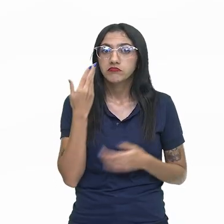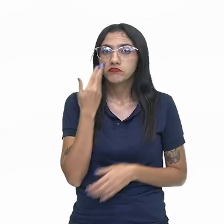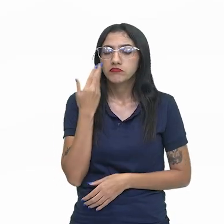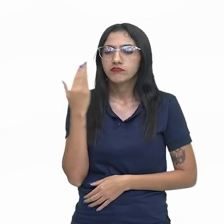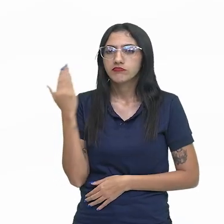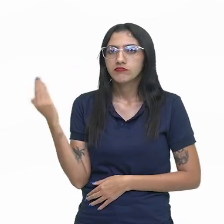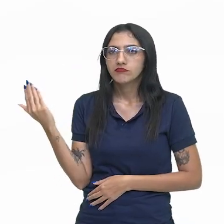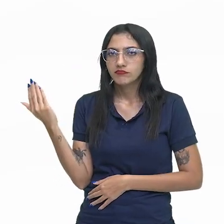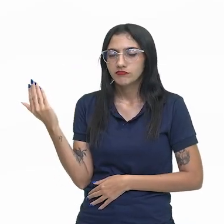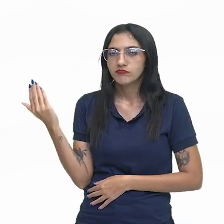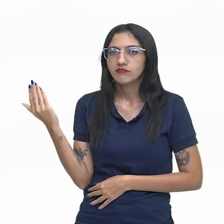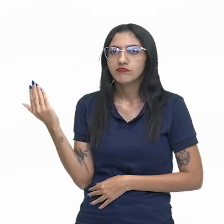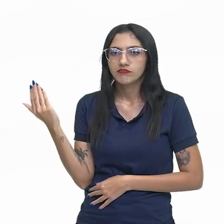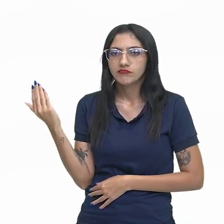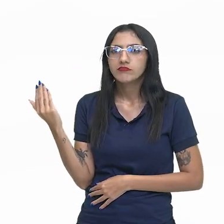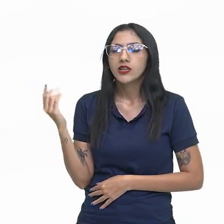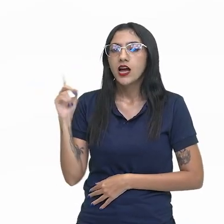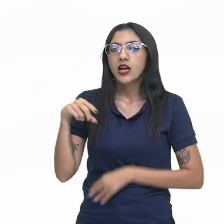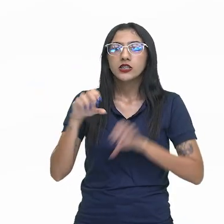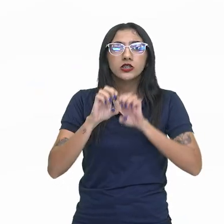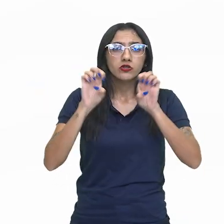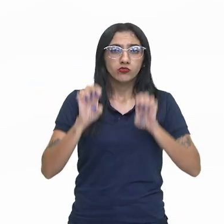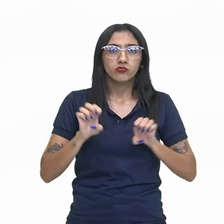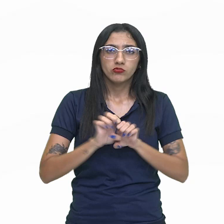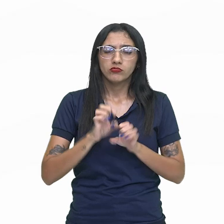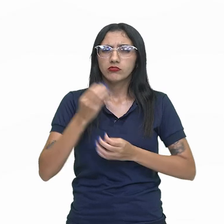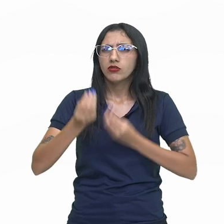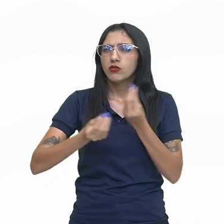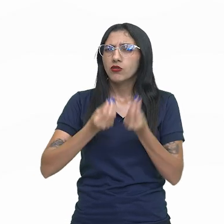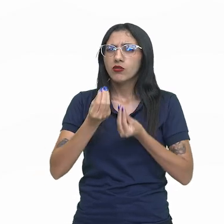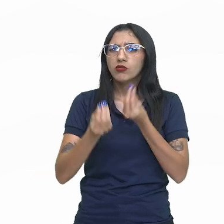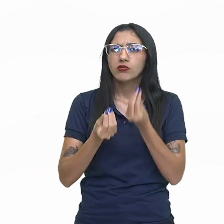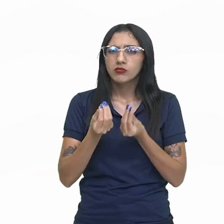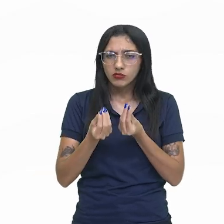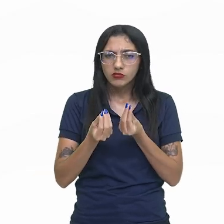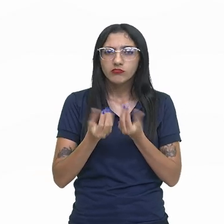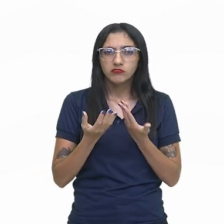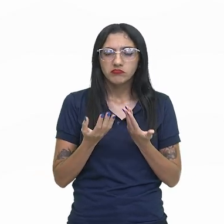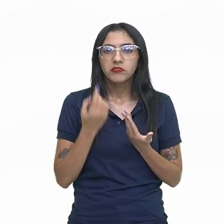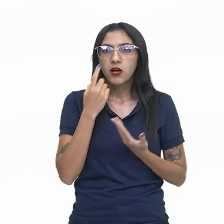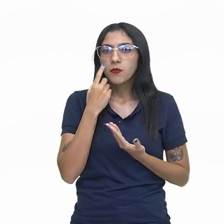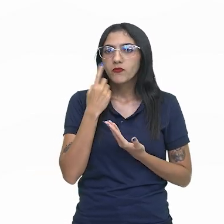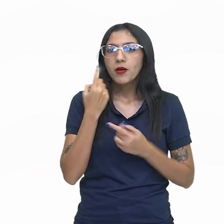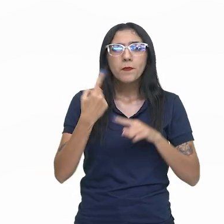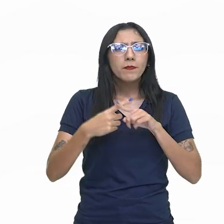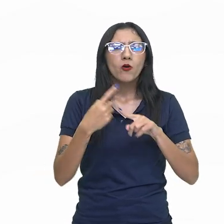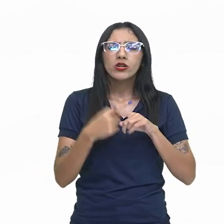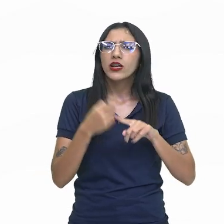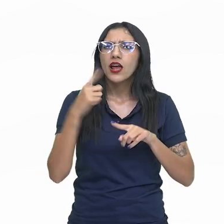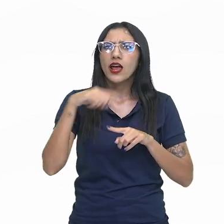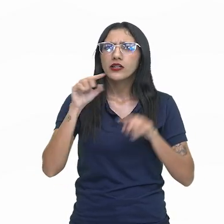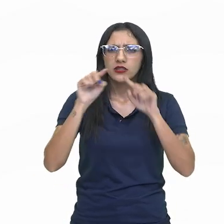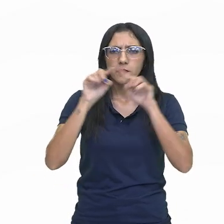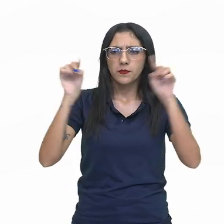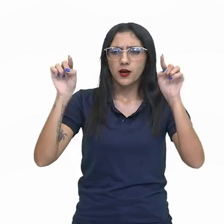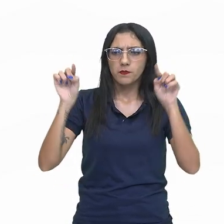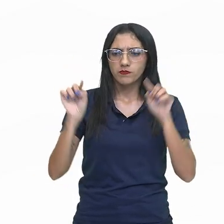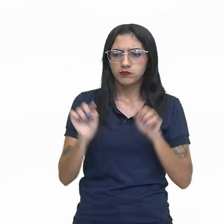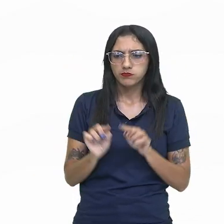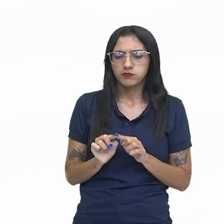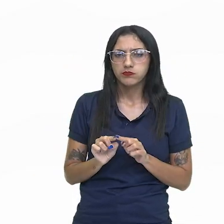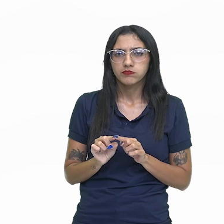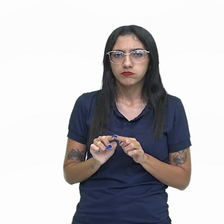pirâmide invertida, como isso acontece. Veja só por que a pirâmide invertida, que está lá